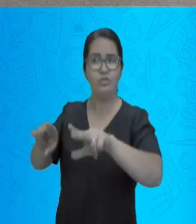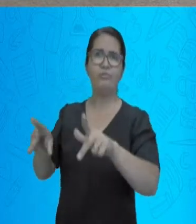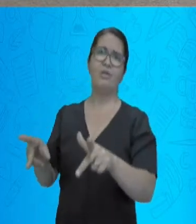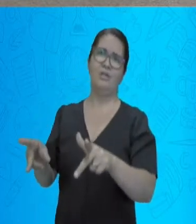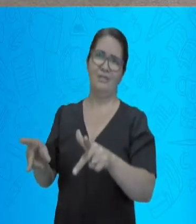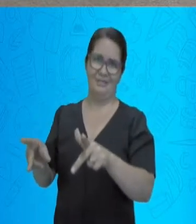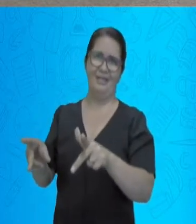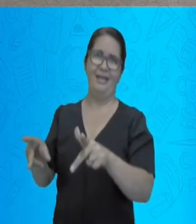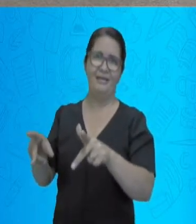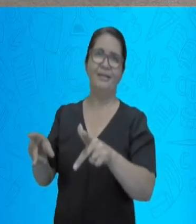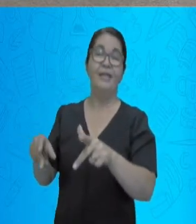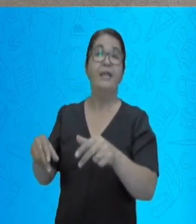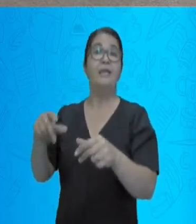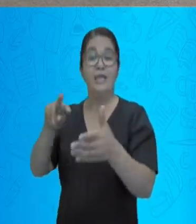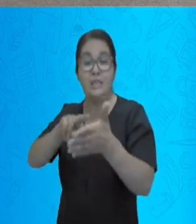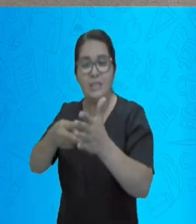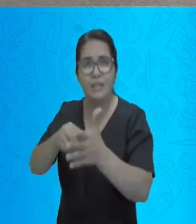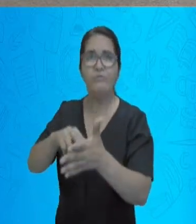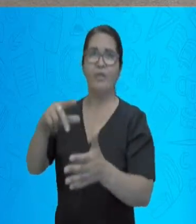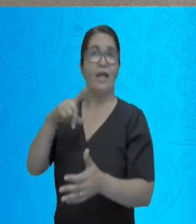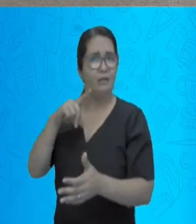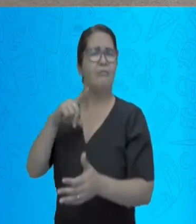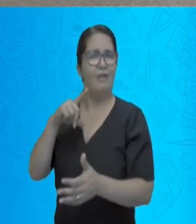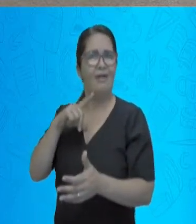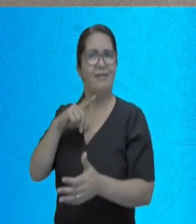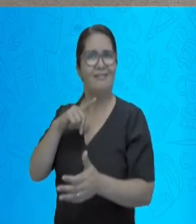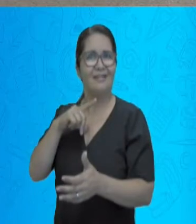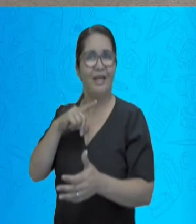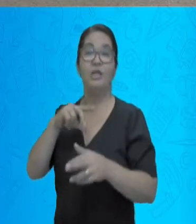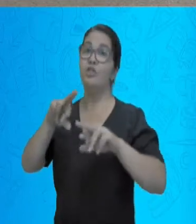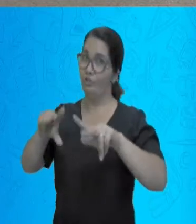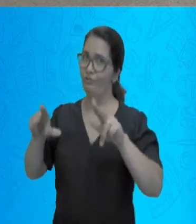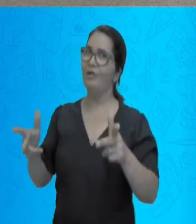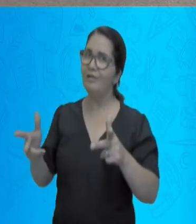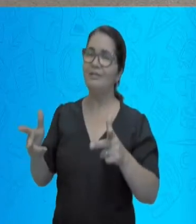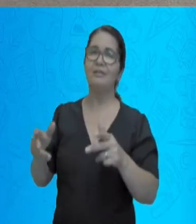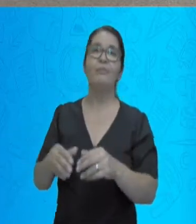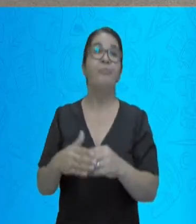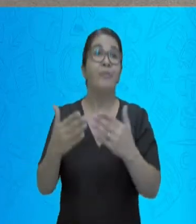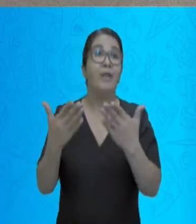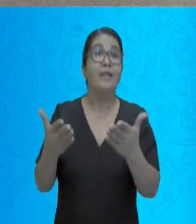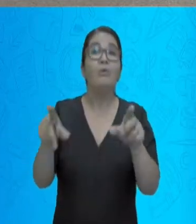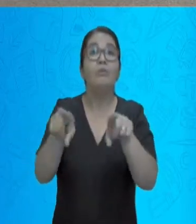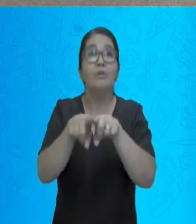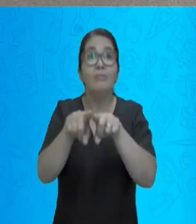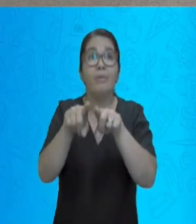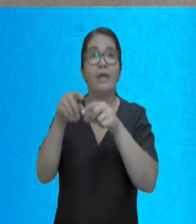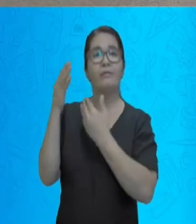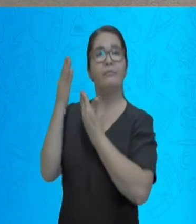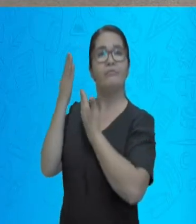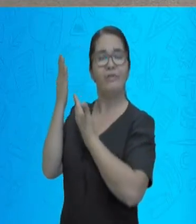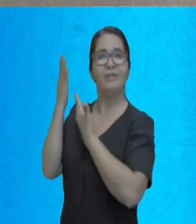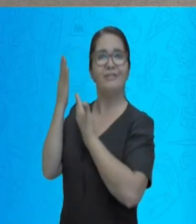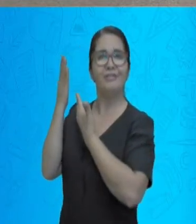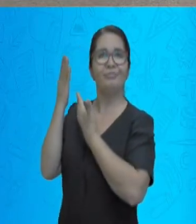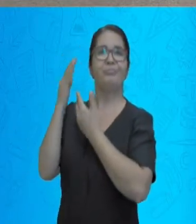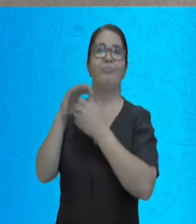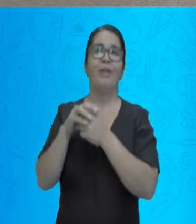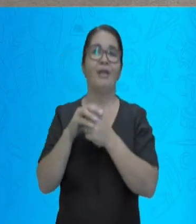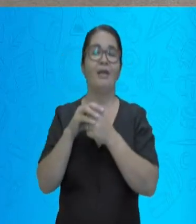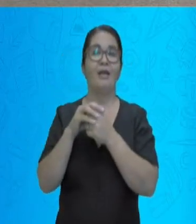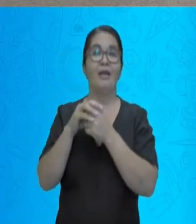Para familiarizarmos com os sons da letra P e B, Vamos ler as palavras abaixo. Então agora é